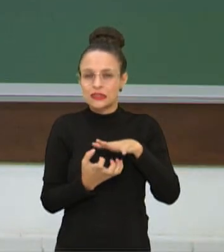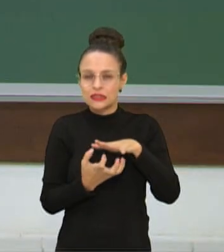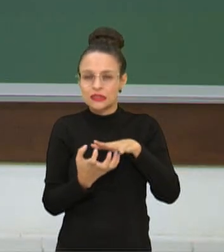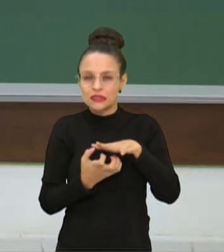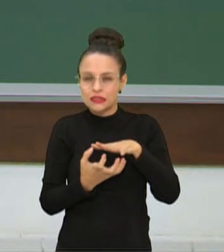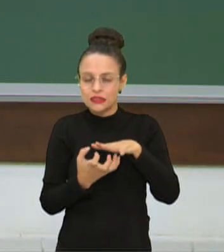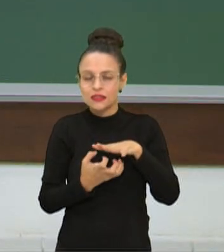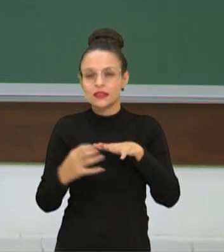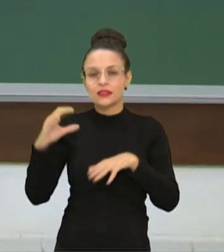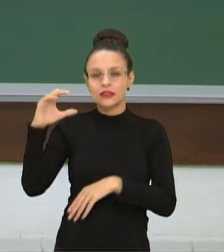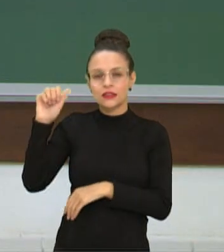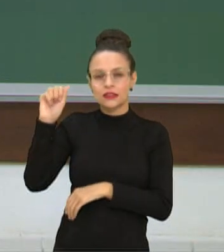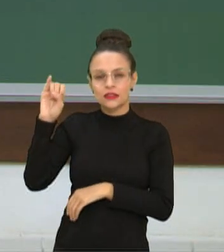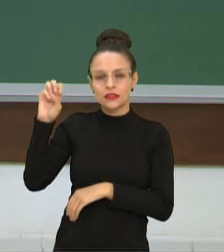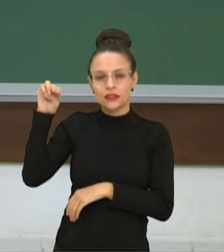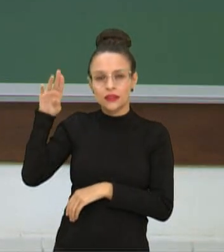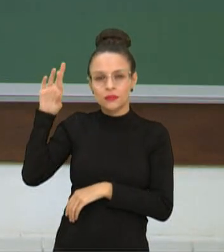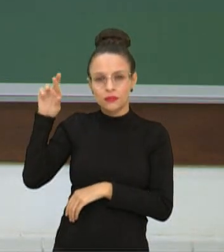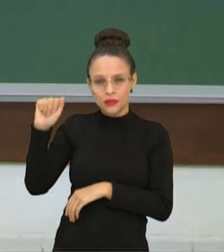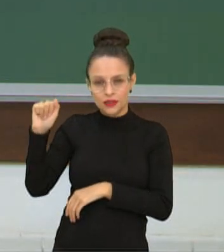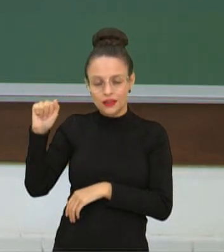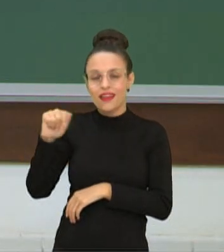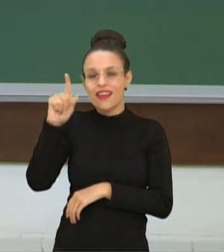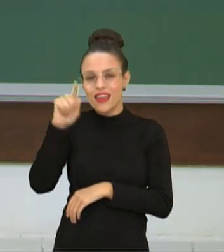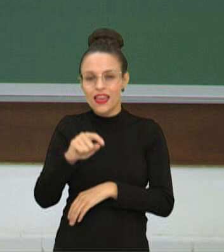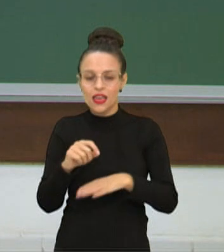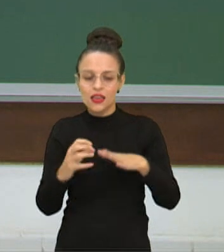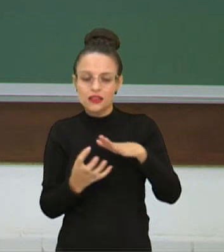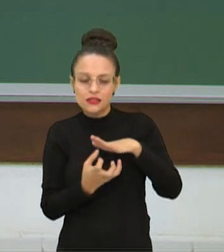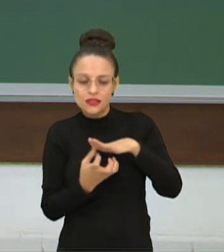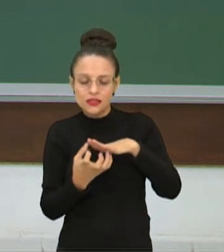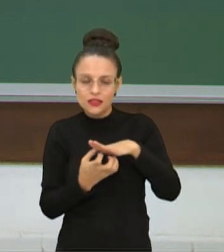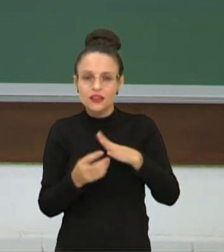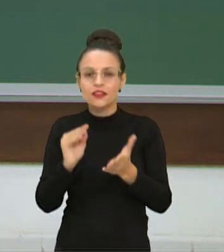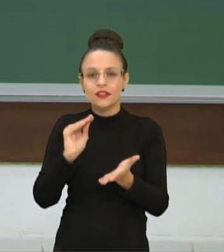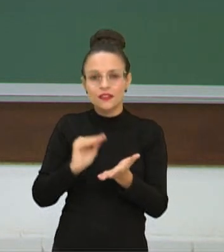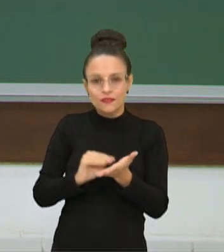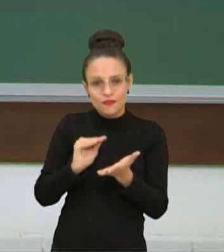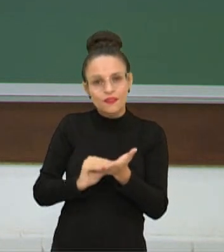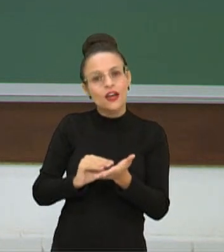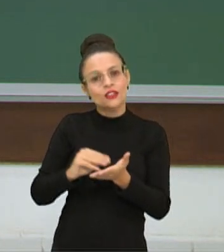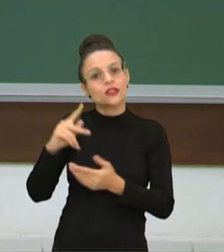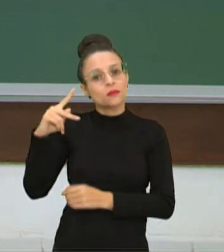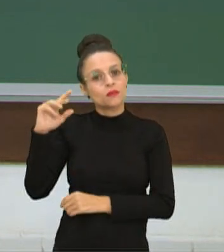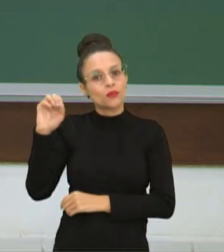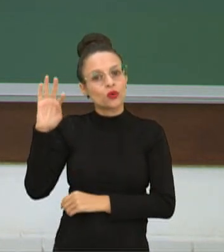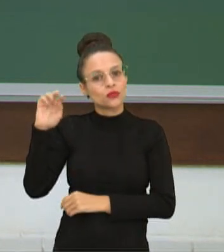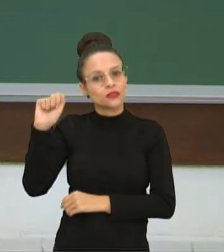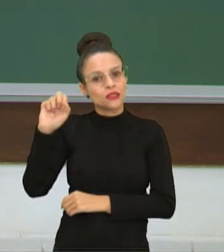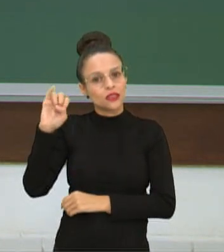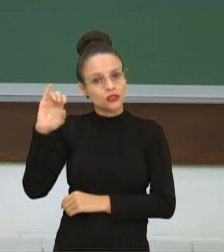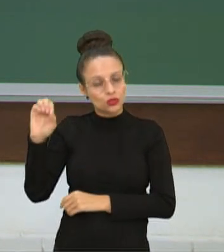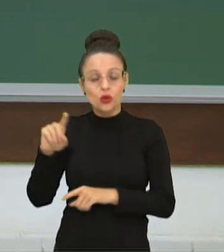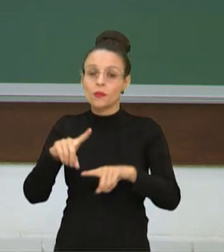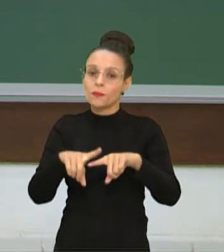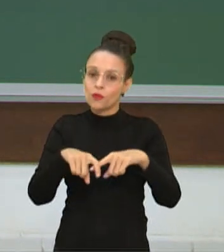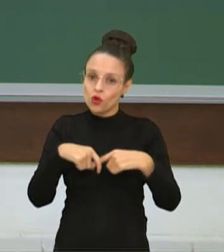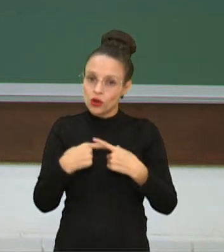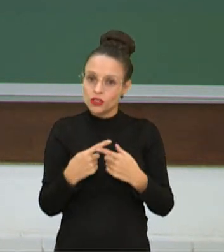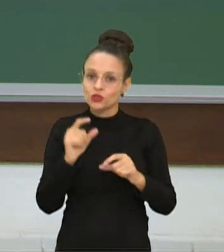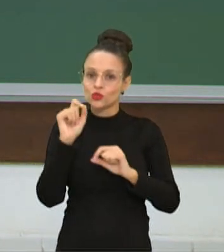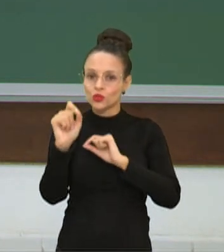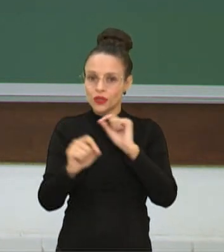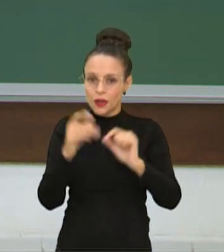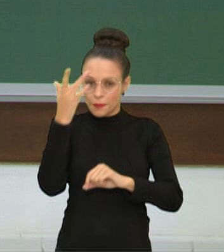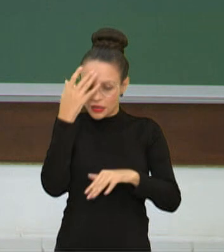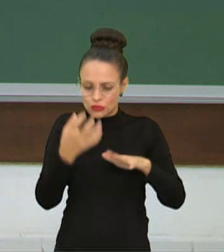uma falha na contração muscular, geralmente associada à falta de potássio, tá? Por isso que quando uma